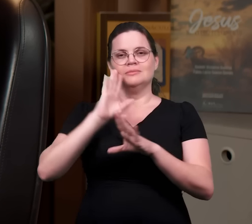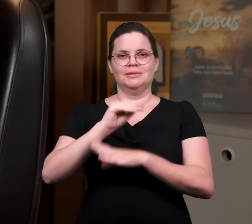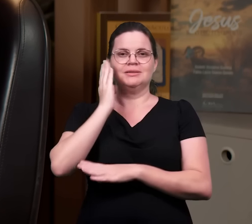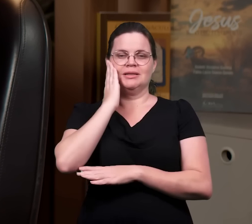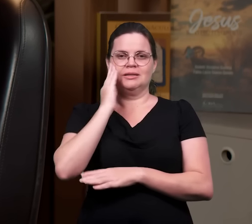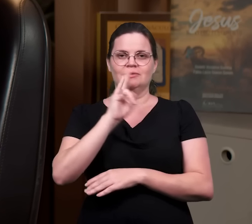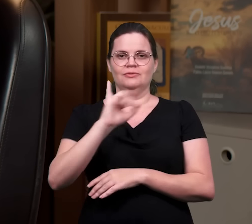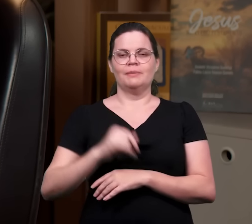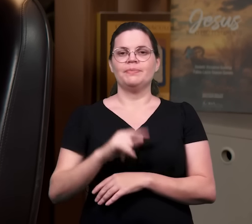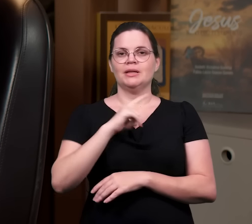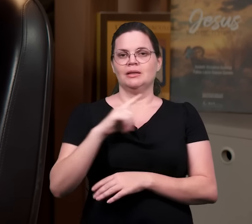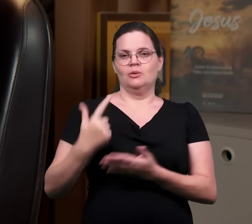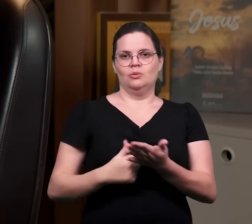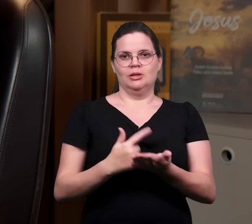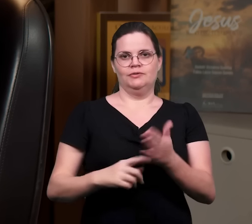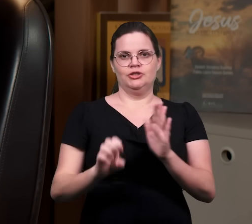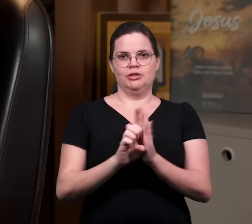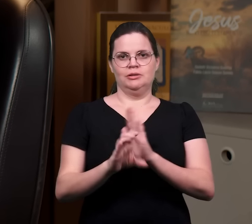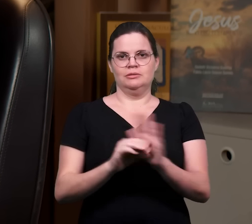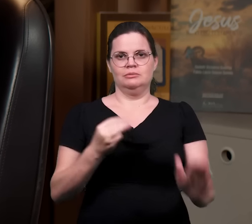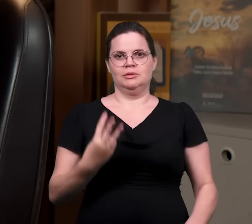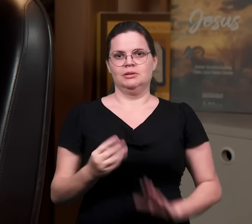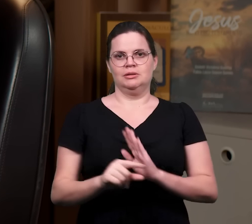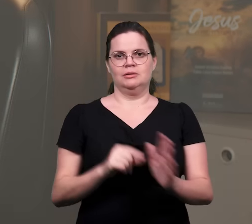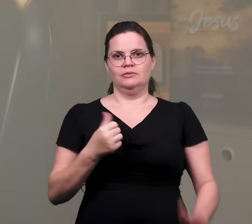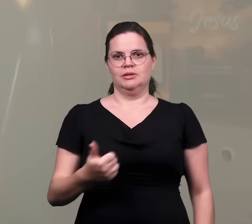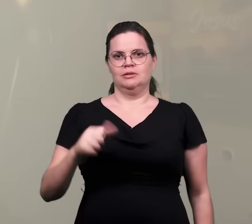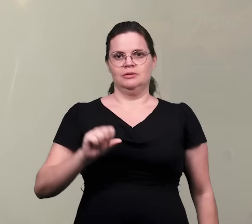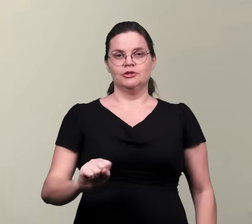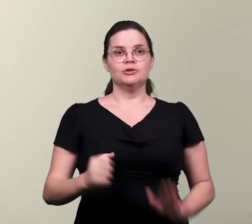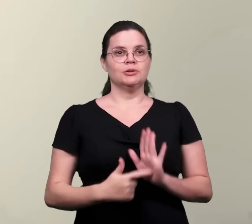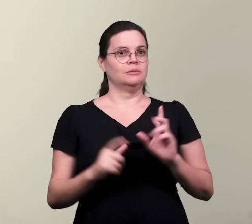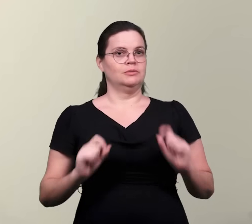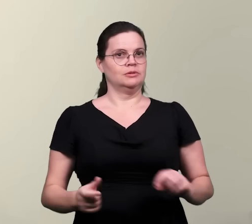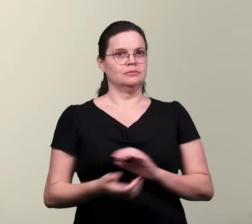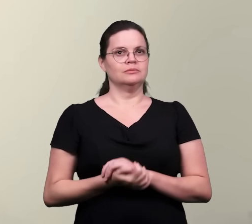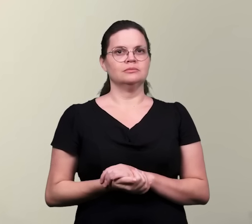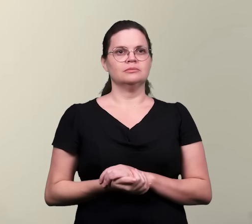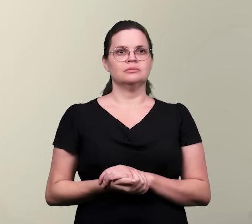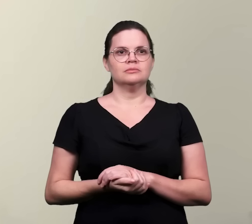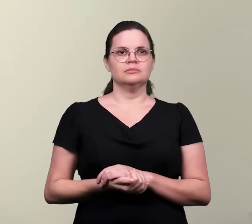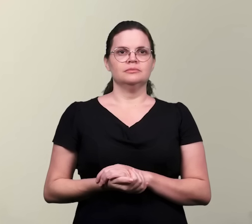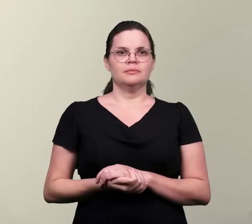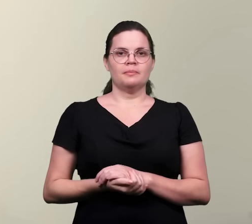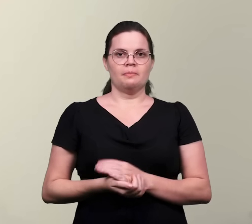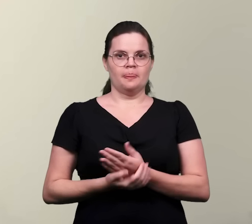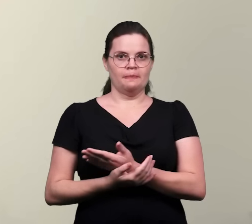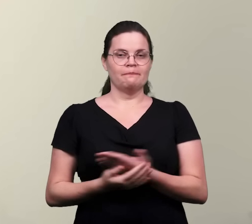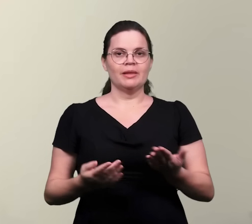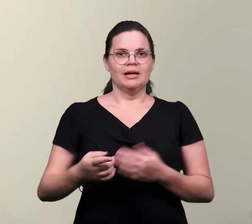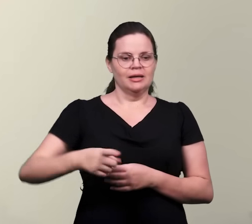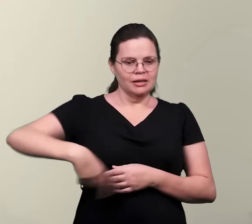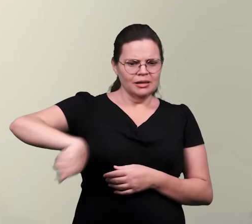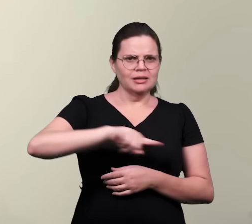Esse tem o texto de Êxodo 3:18 que nós comentamos aqui, né? Ó, e ouvirão a tua voz, e irá